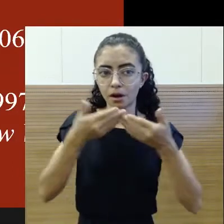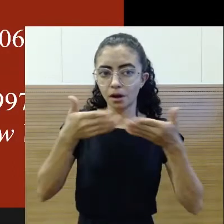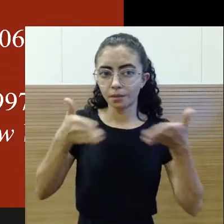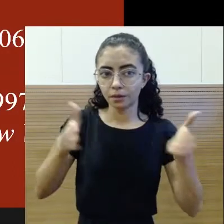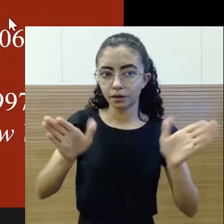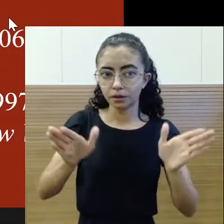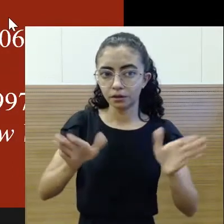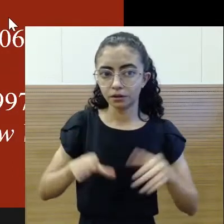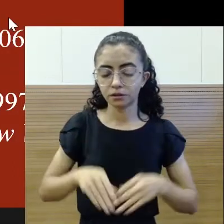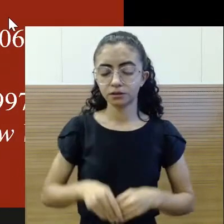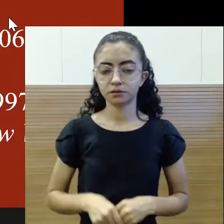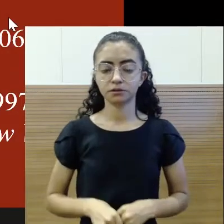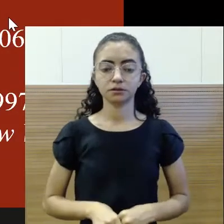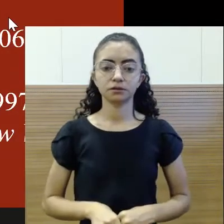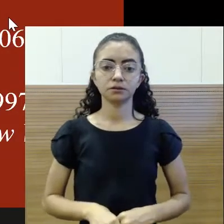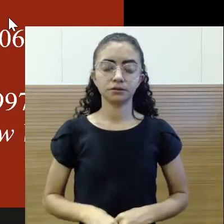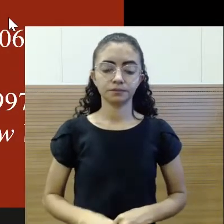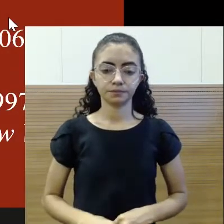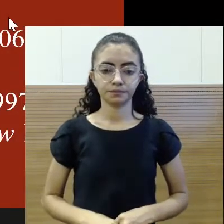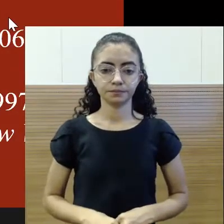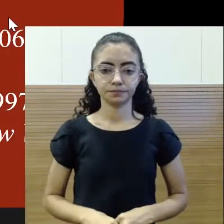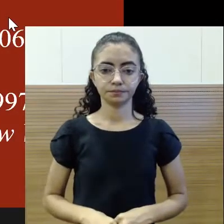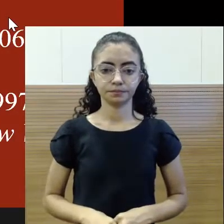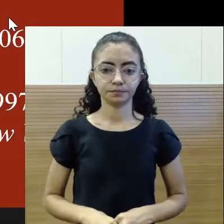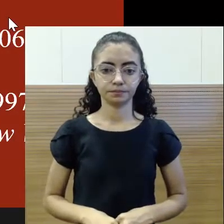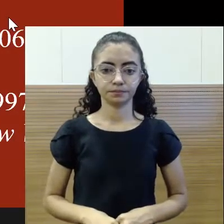Could you turn on your microphone, please?